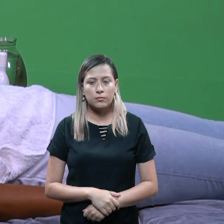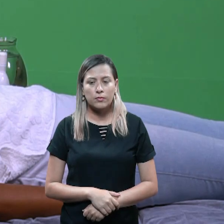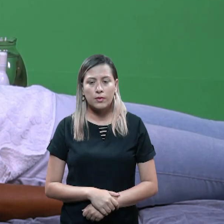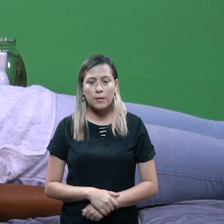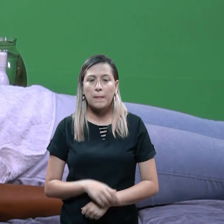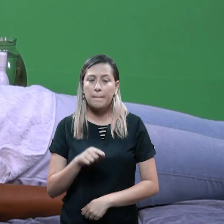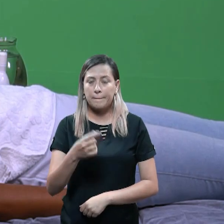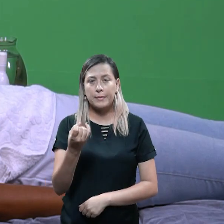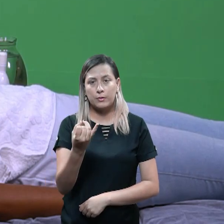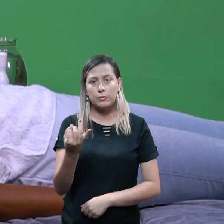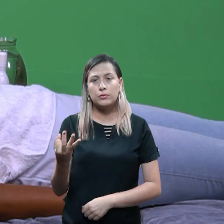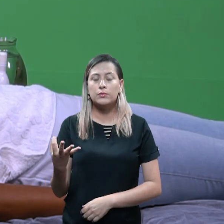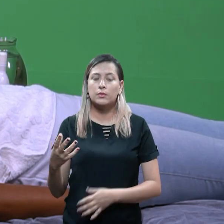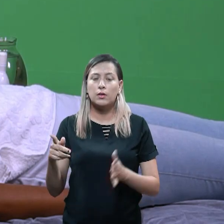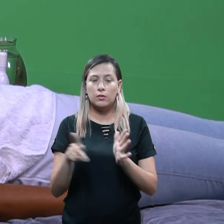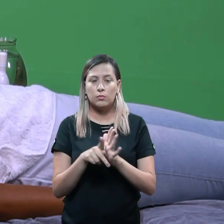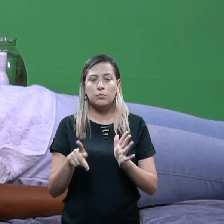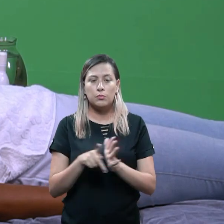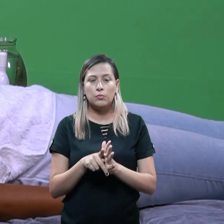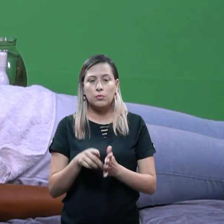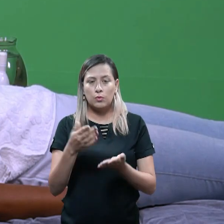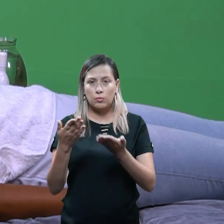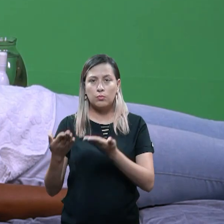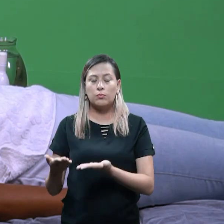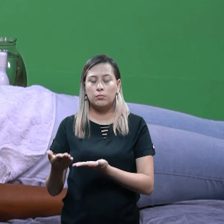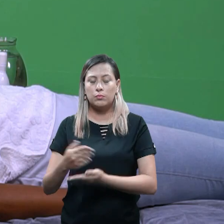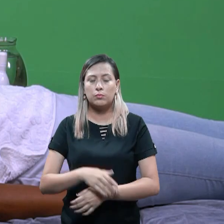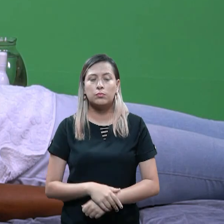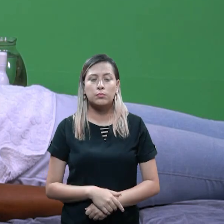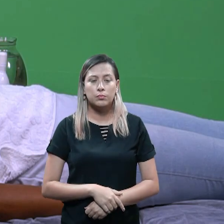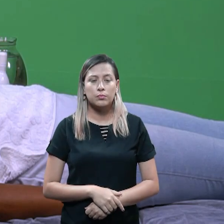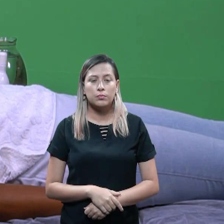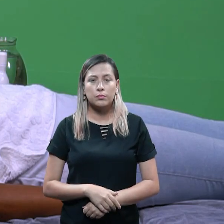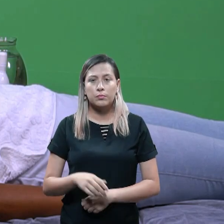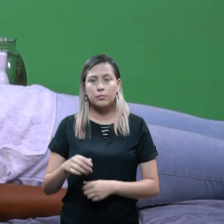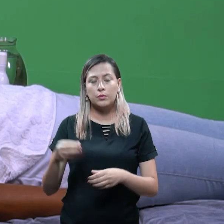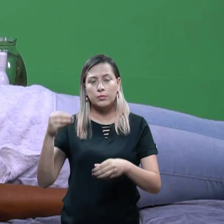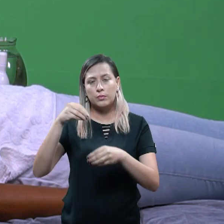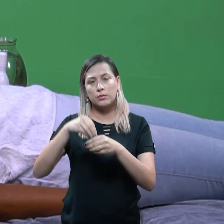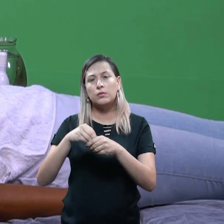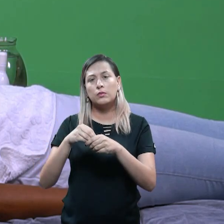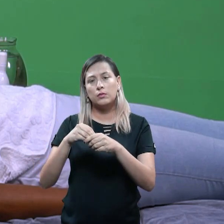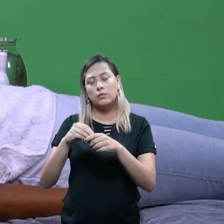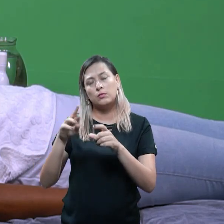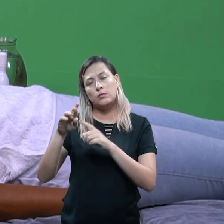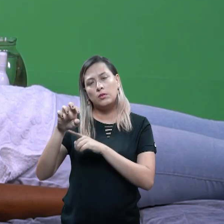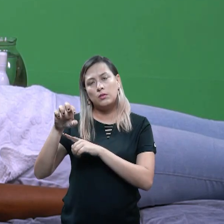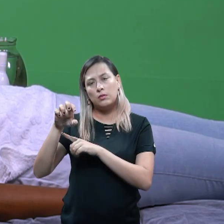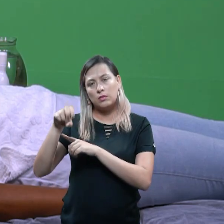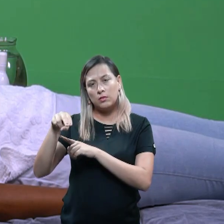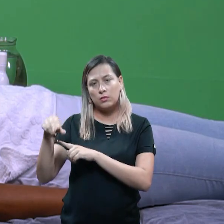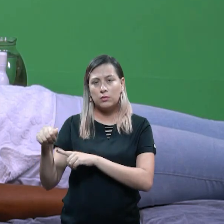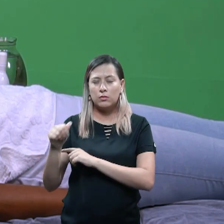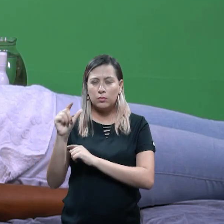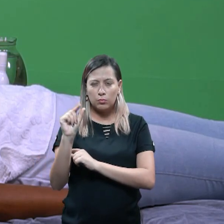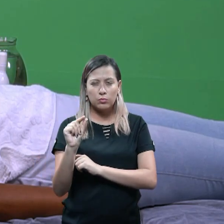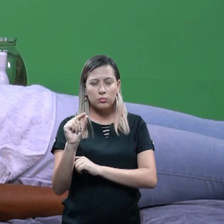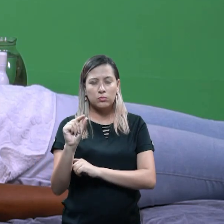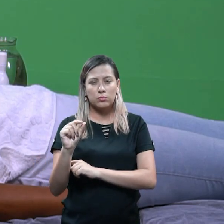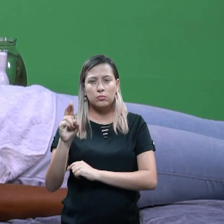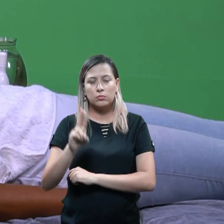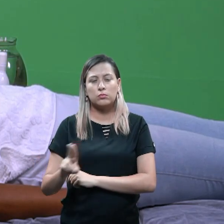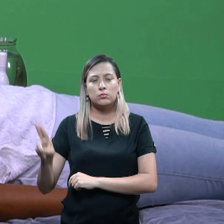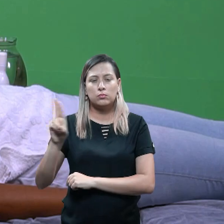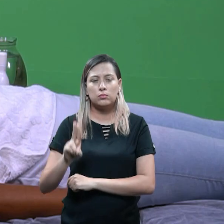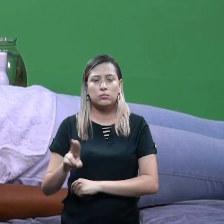a quantidade referente a 2 espátulas dessas que vem na rena, tá? É só um pouco. Depois que a